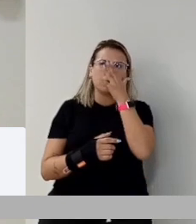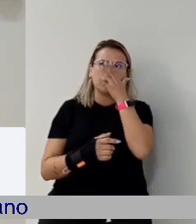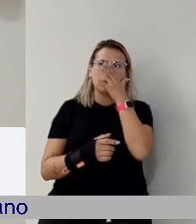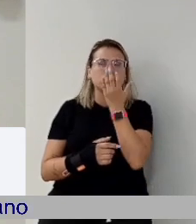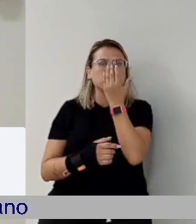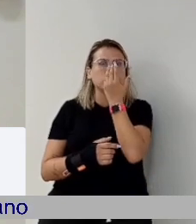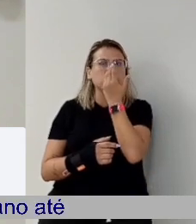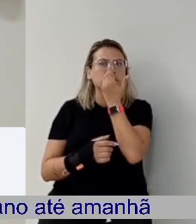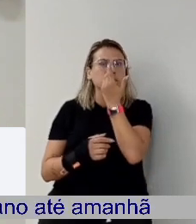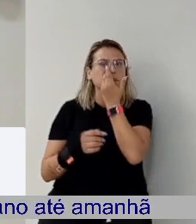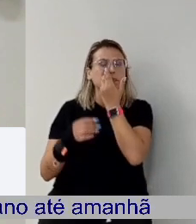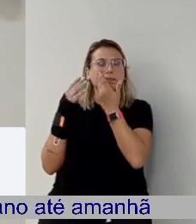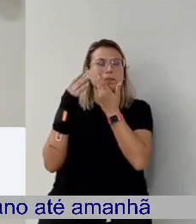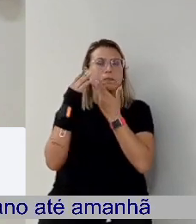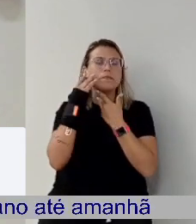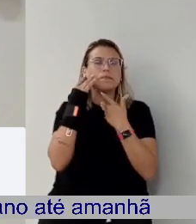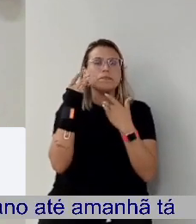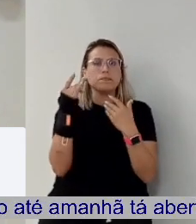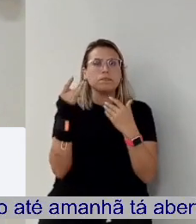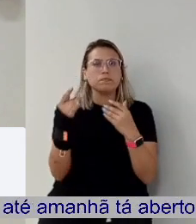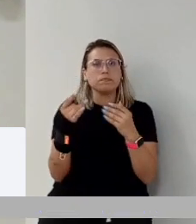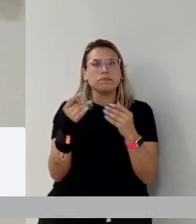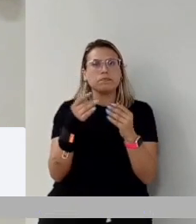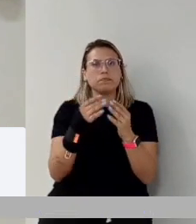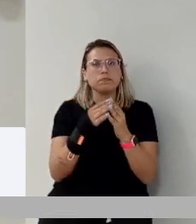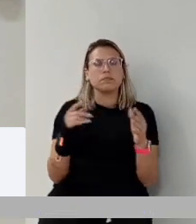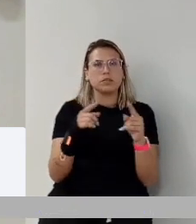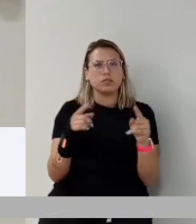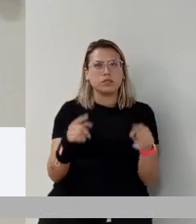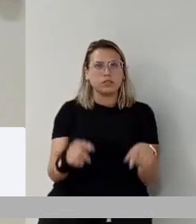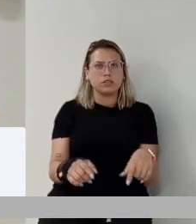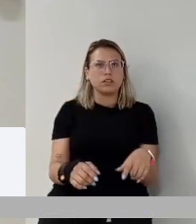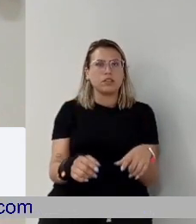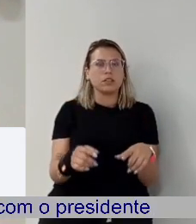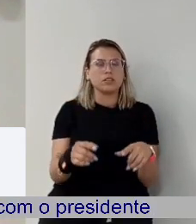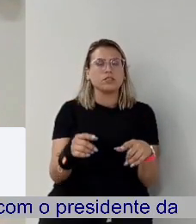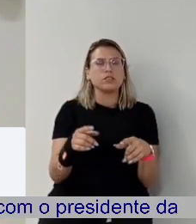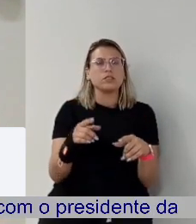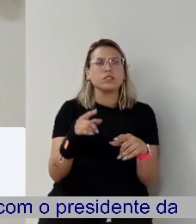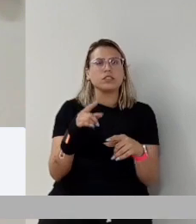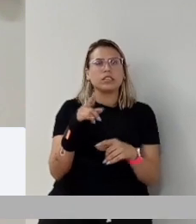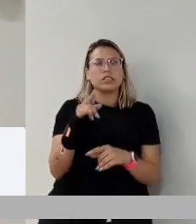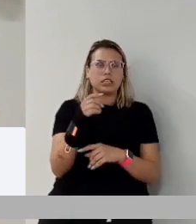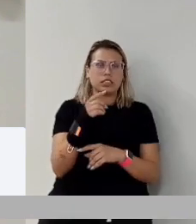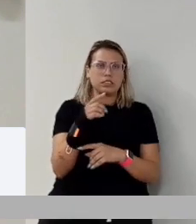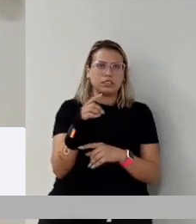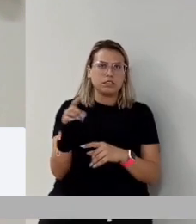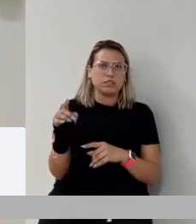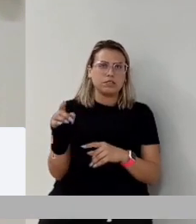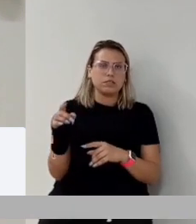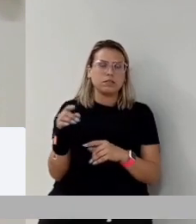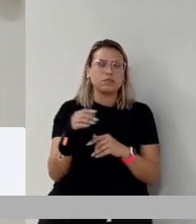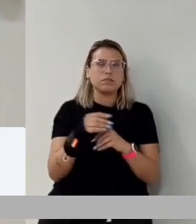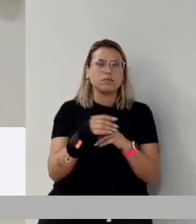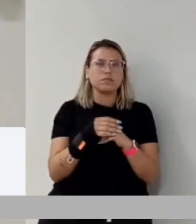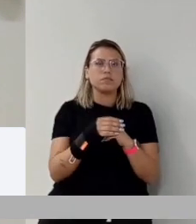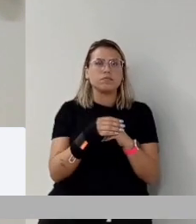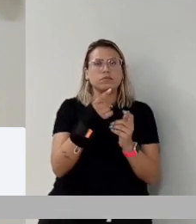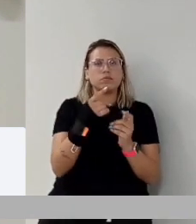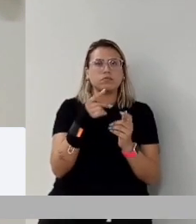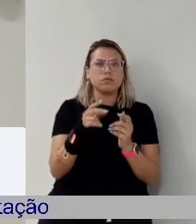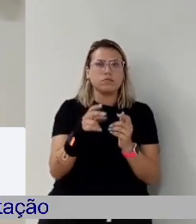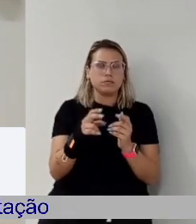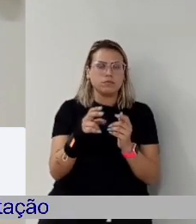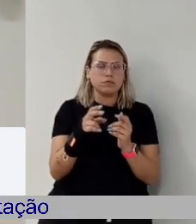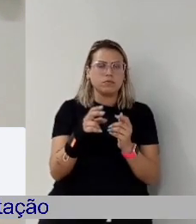até amanhã tá tá aberto o processo licitatório né conversei com o presidente da facot dia 25 é o prazo para contratação